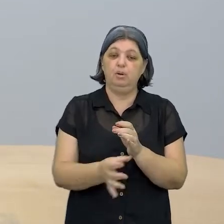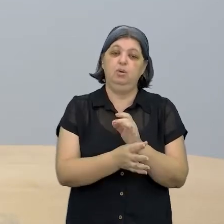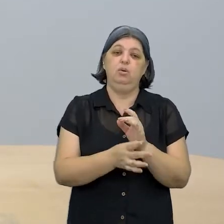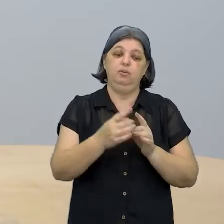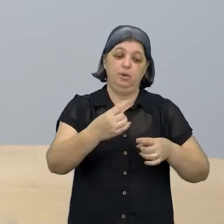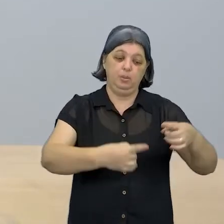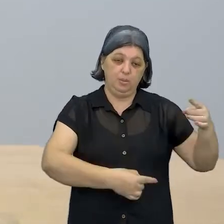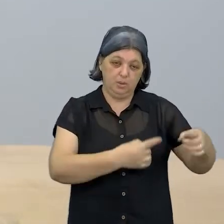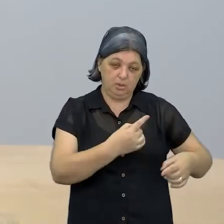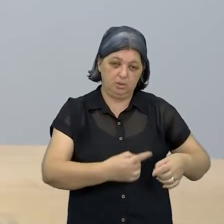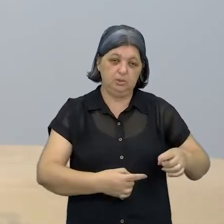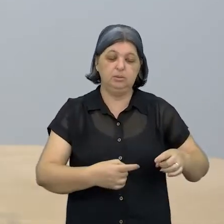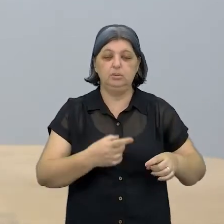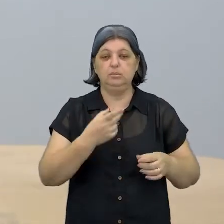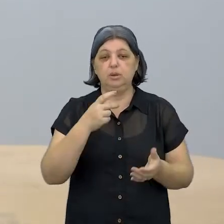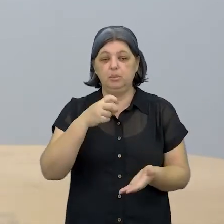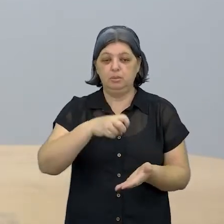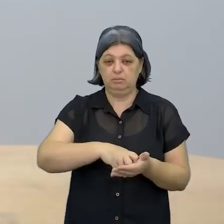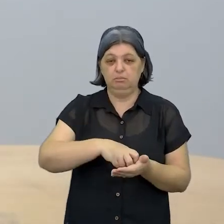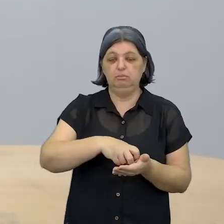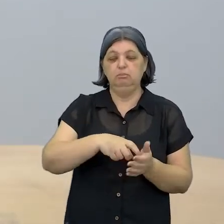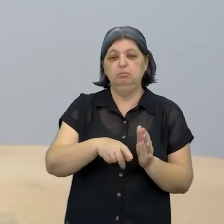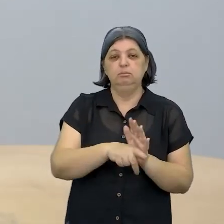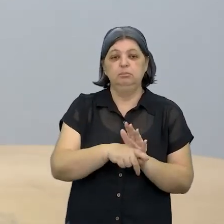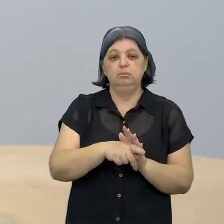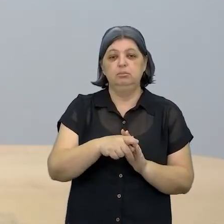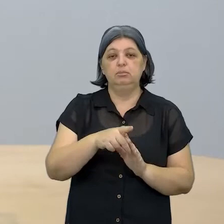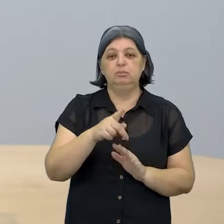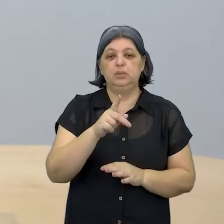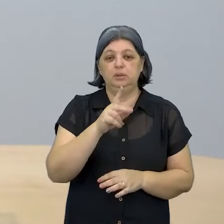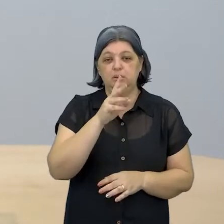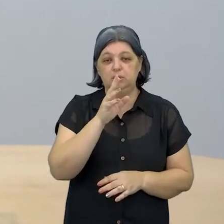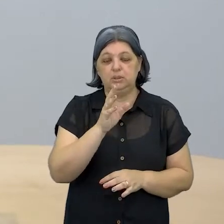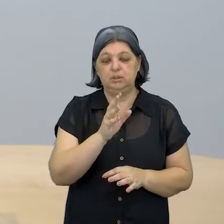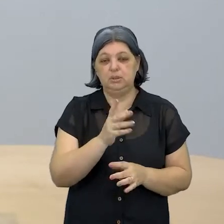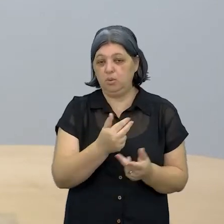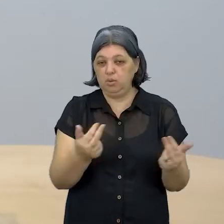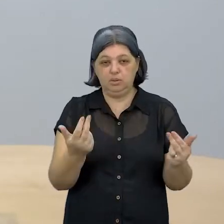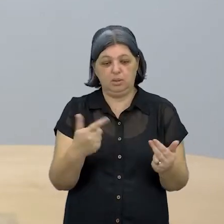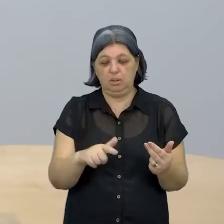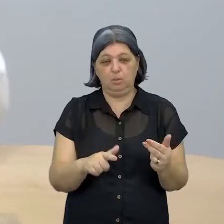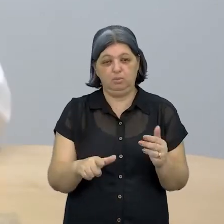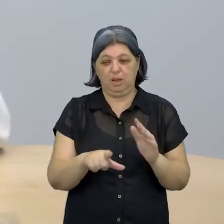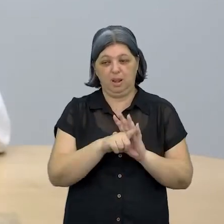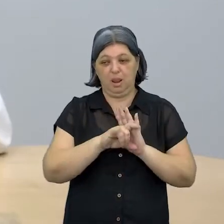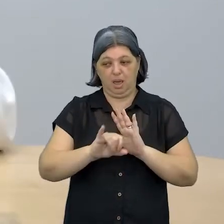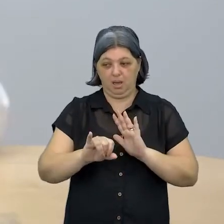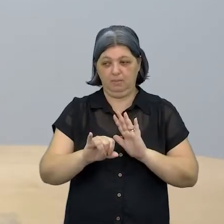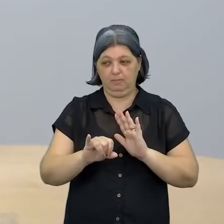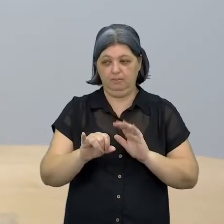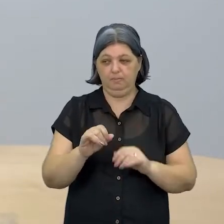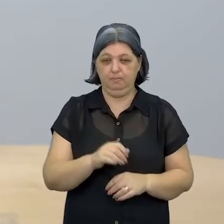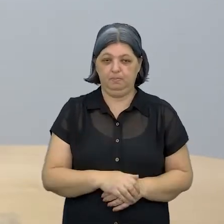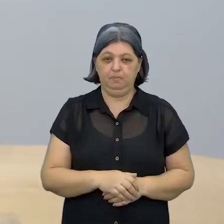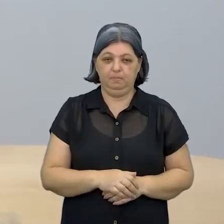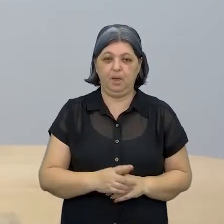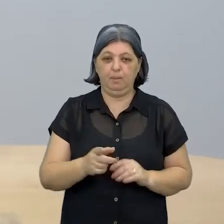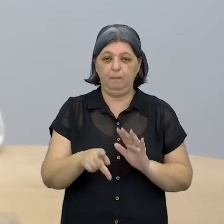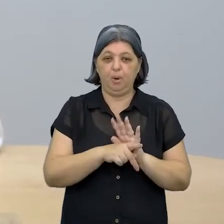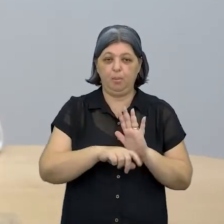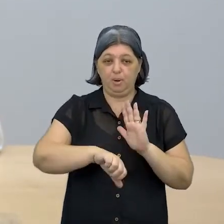né, as ilegalidades e os crimes. O Foucault tinha dito também, isso tudo a gente viu na aula anterior, a gente vai